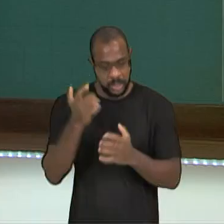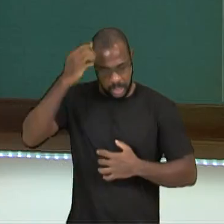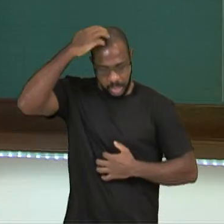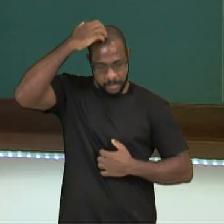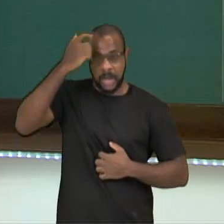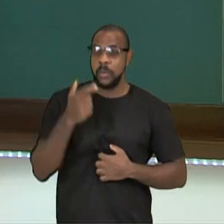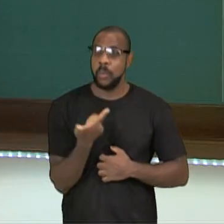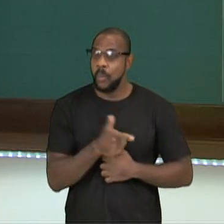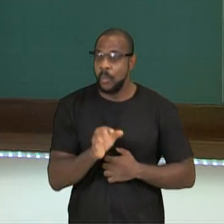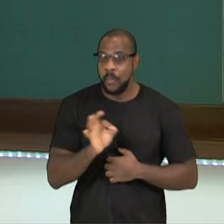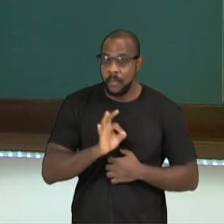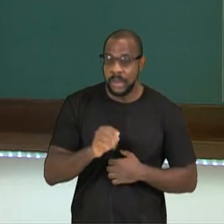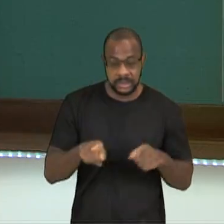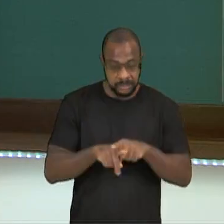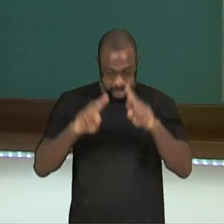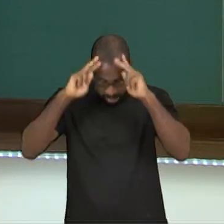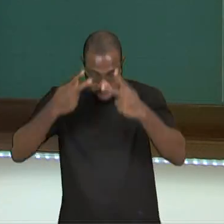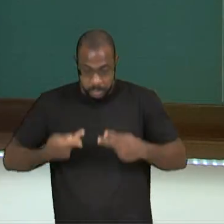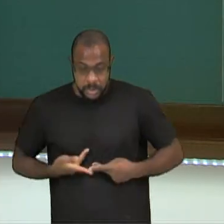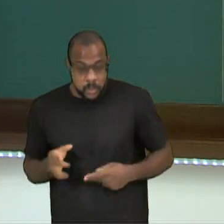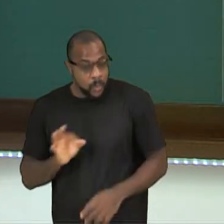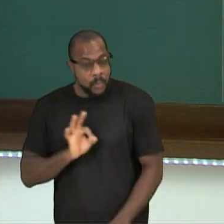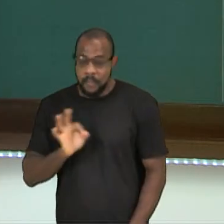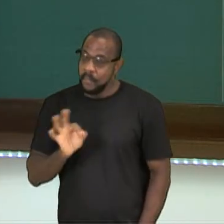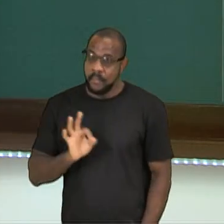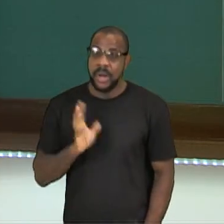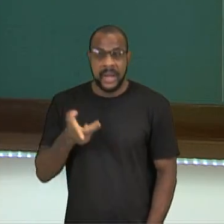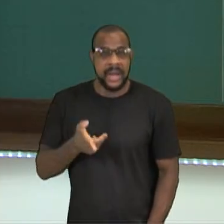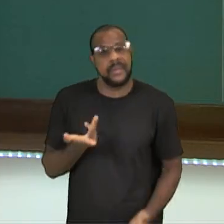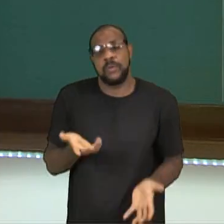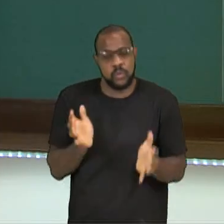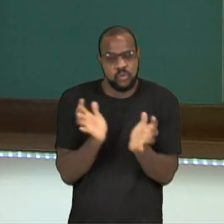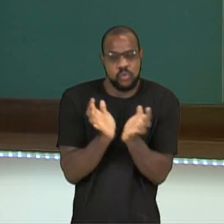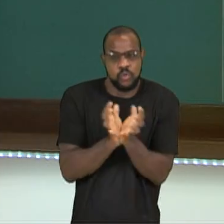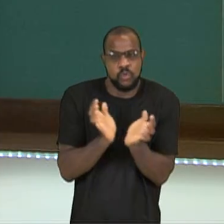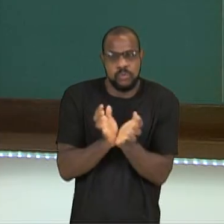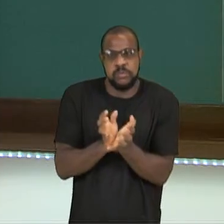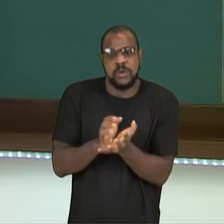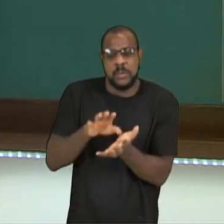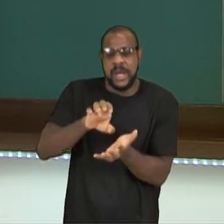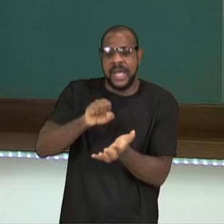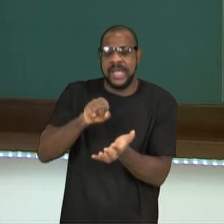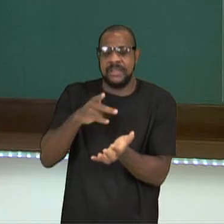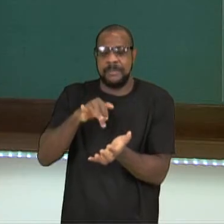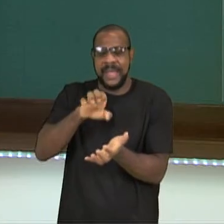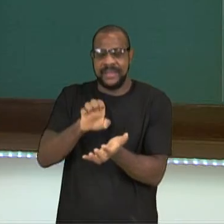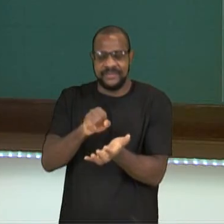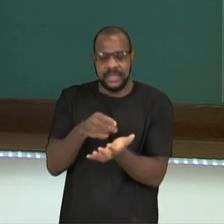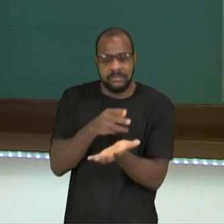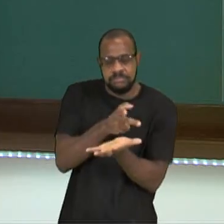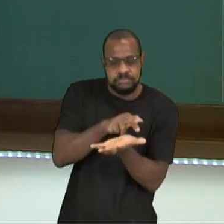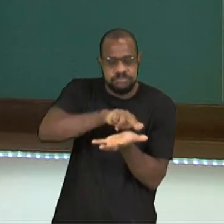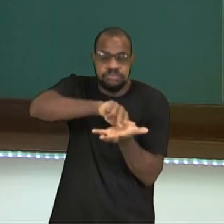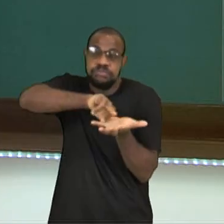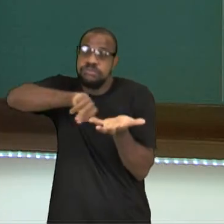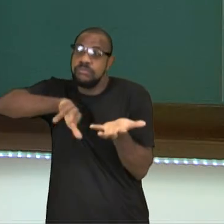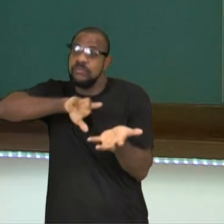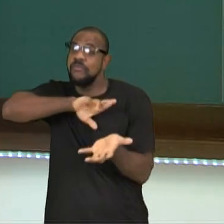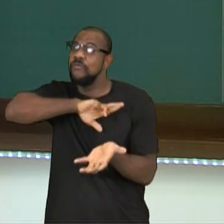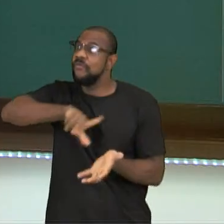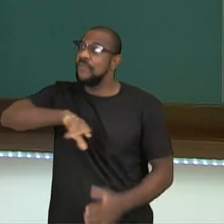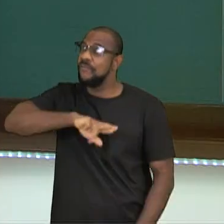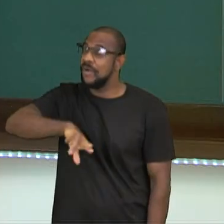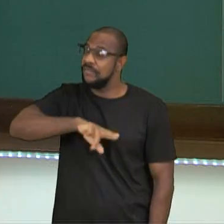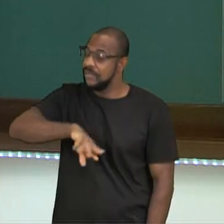macaco, mas também não era nem um ser humano, deram uma origem nova e viram que ela seria uma Australopithecus, uma outra espécie,